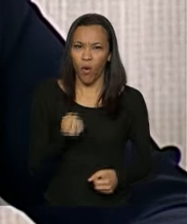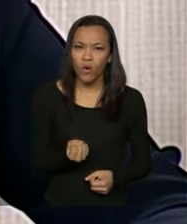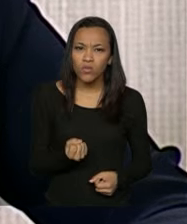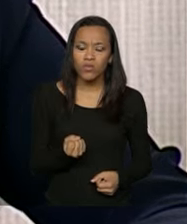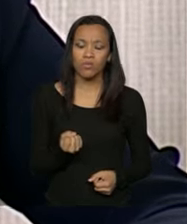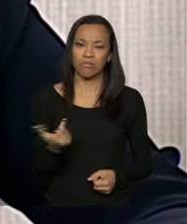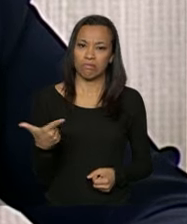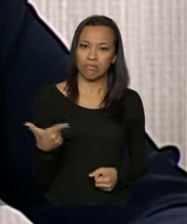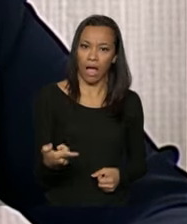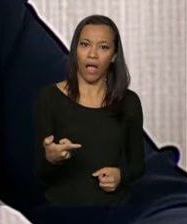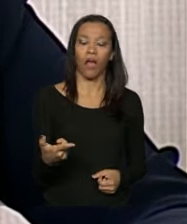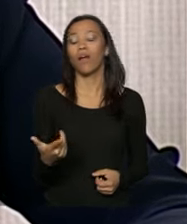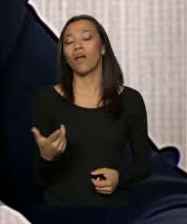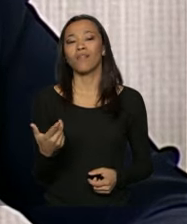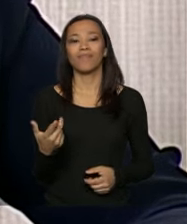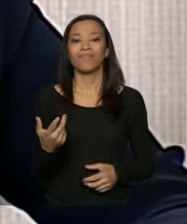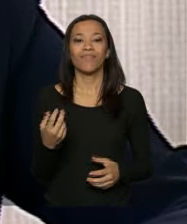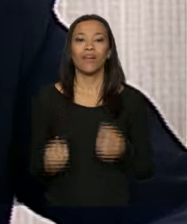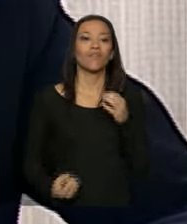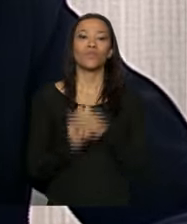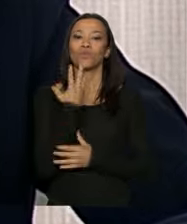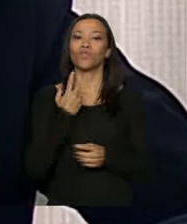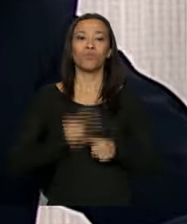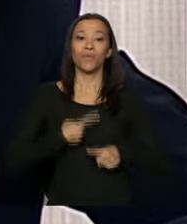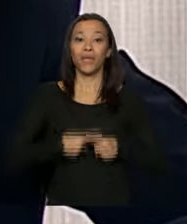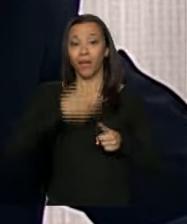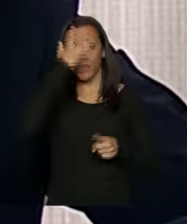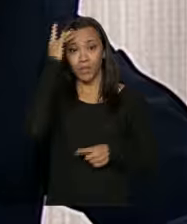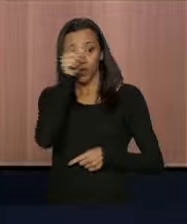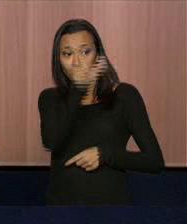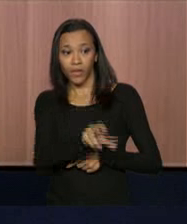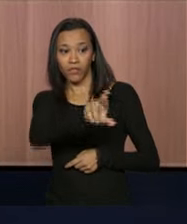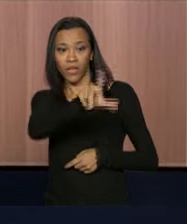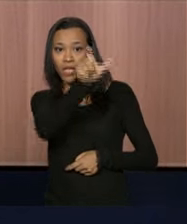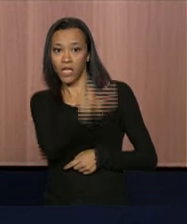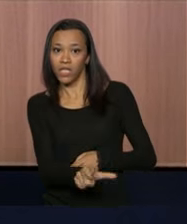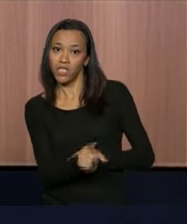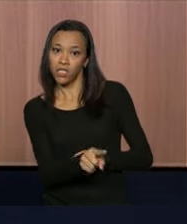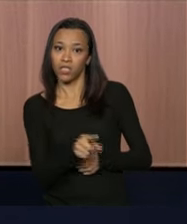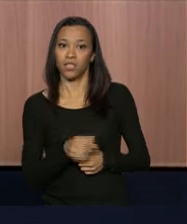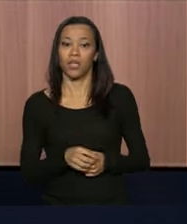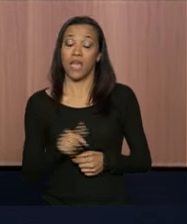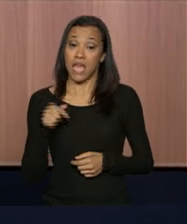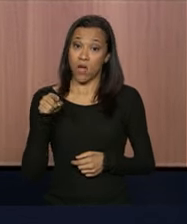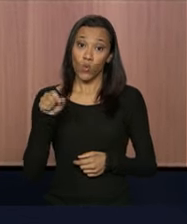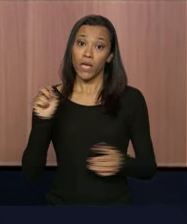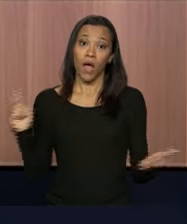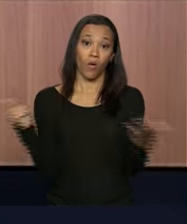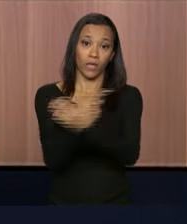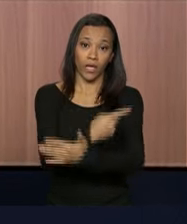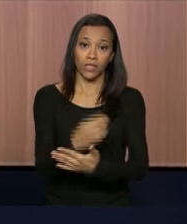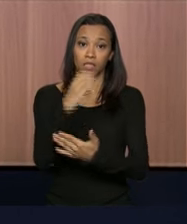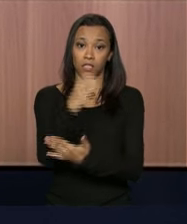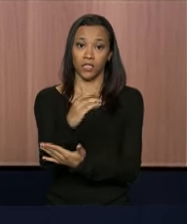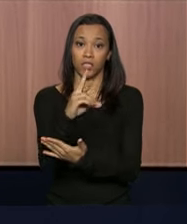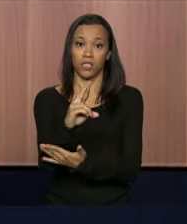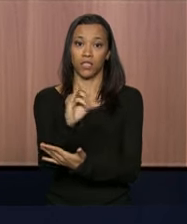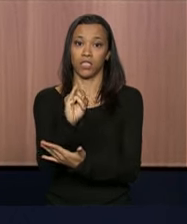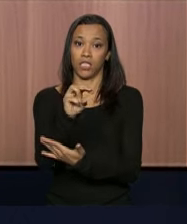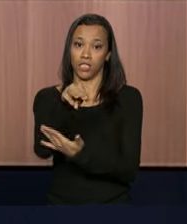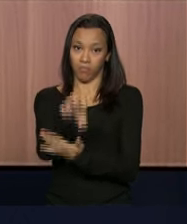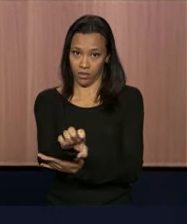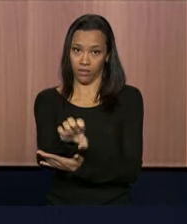instala simplesmente porque a pessoa é diferente. Esses crimes, a maioria deles